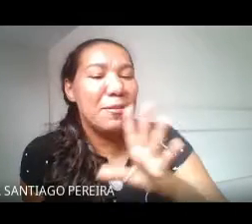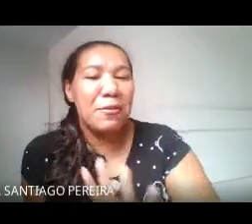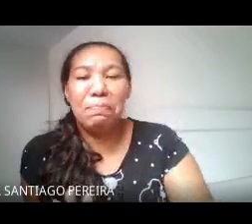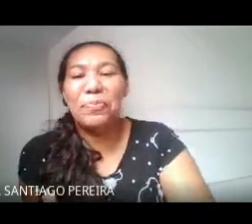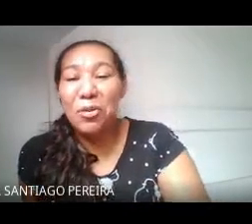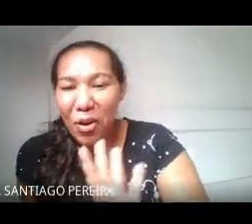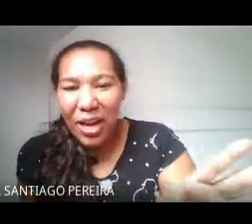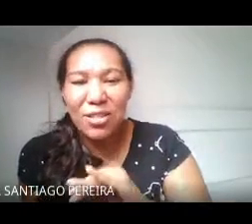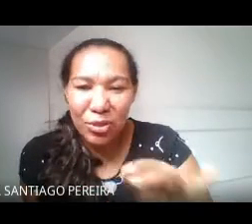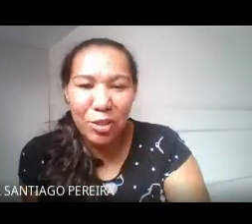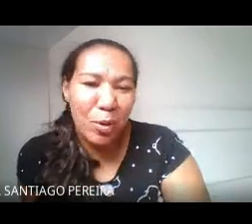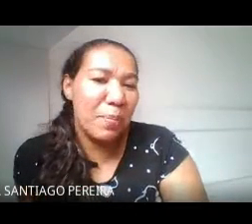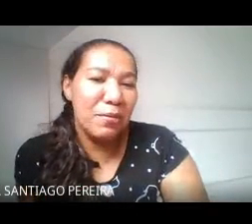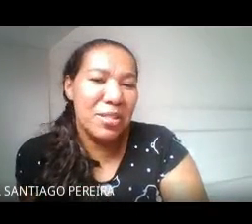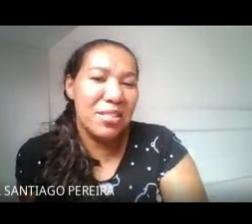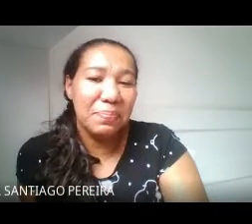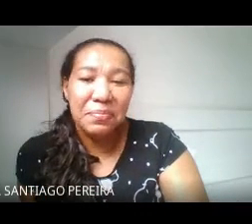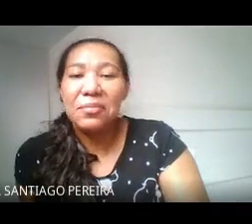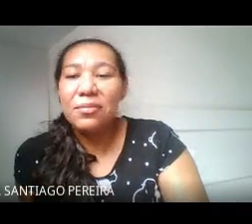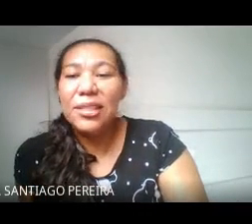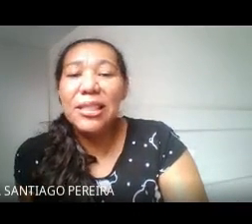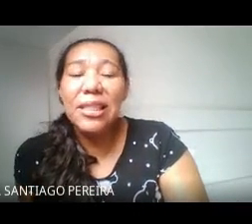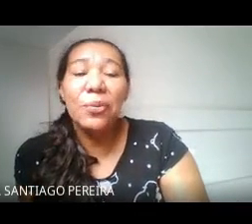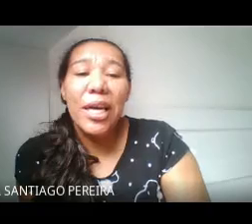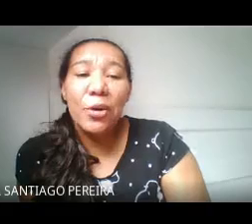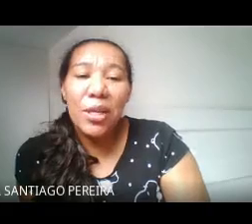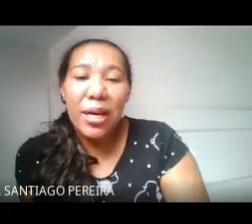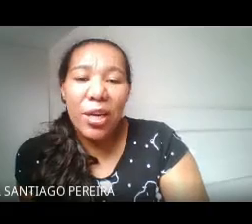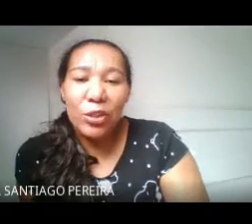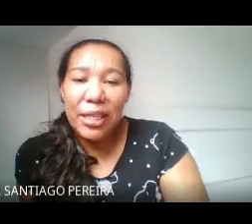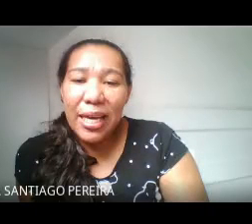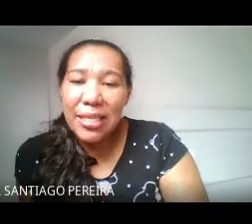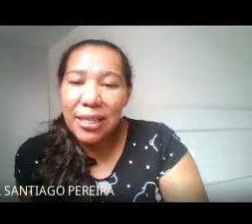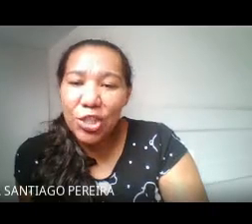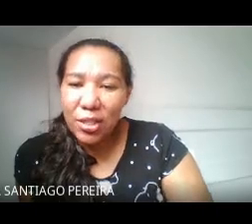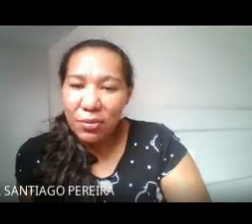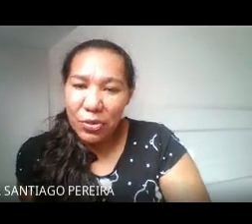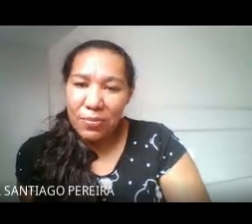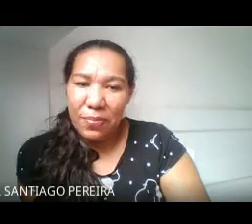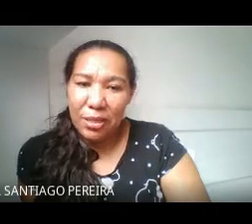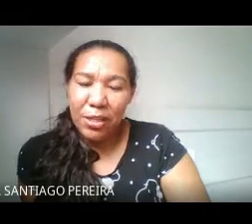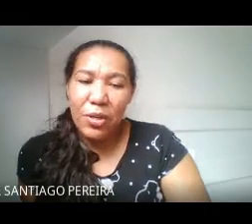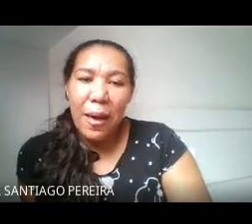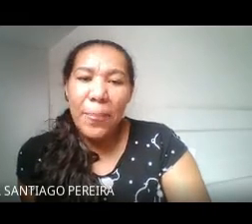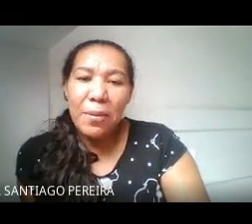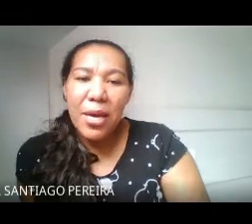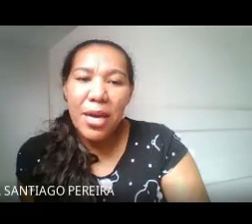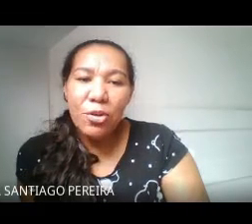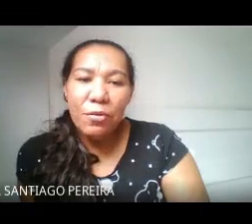veneno. Mas enfim, não vem ao caso, não vou dar spoiler para vocês. Então, eu tenho aqui, ó, três adjetivos, tá